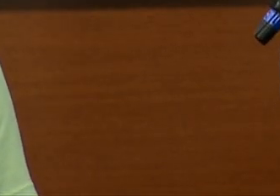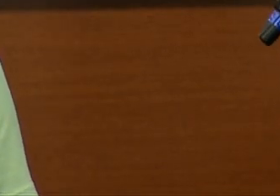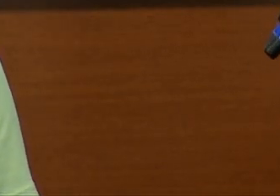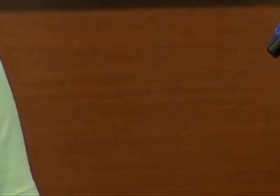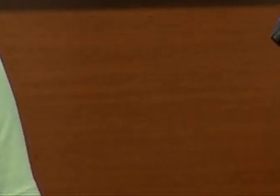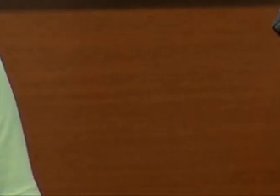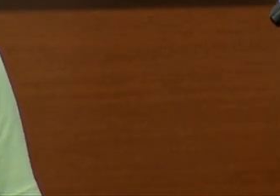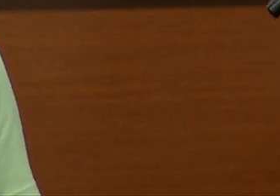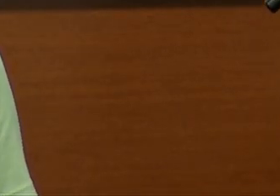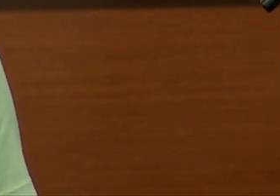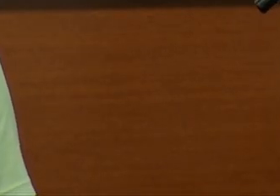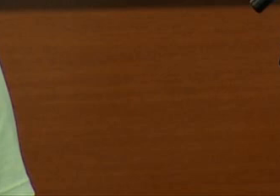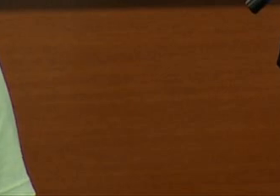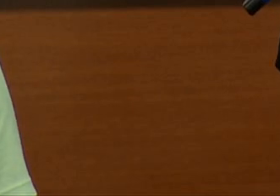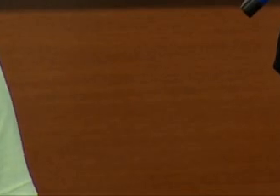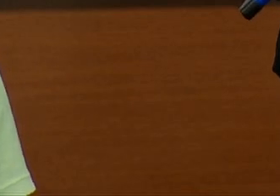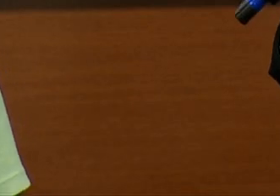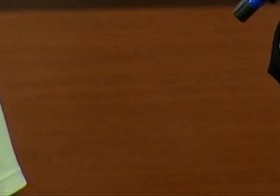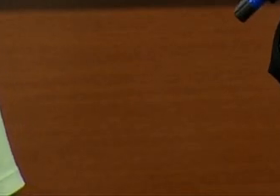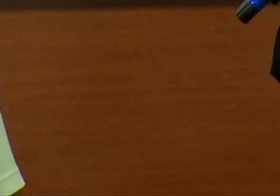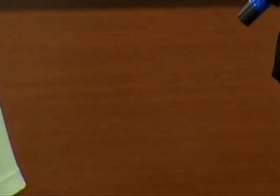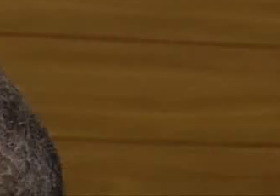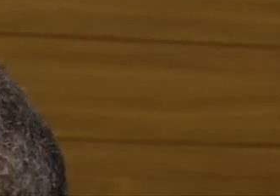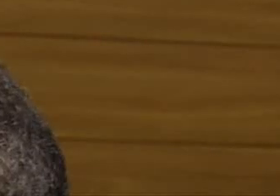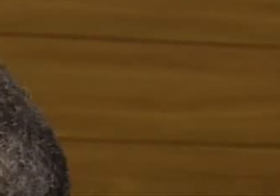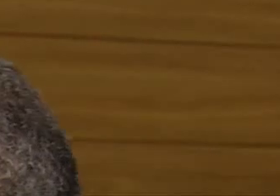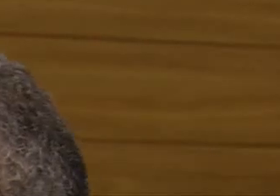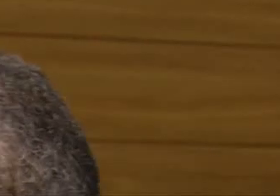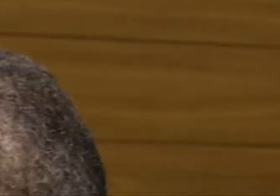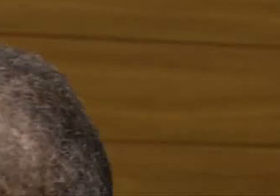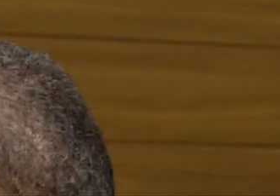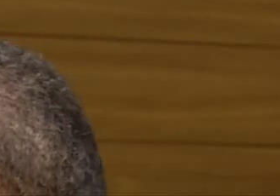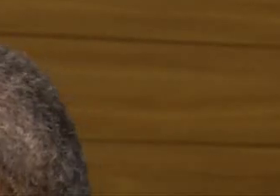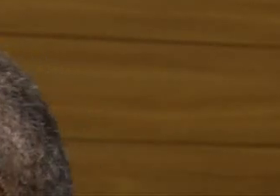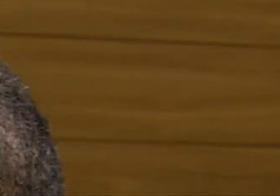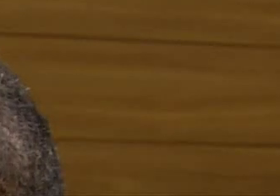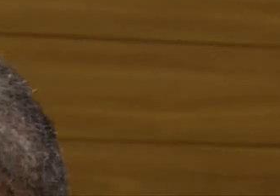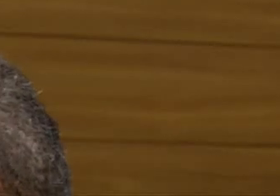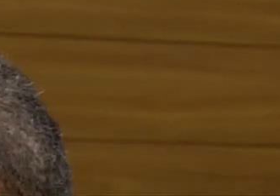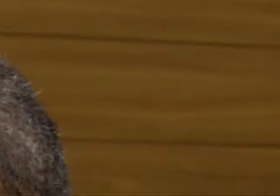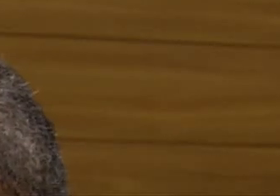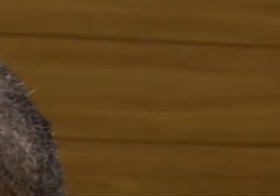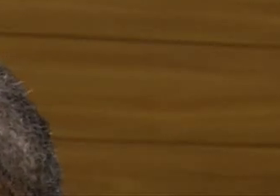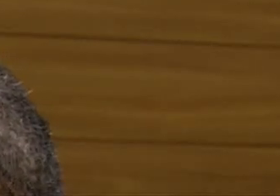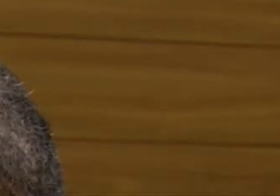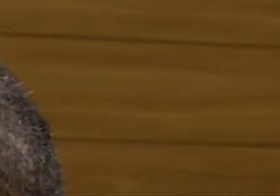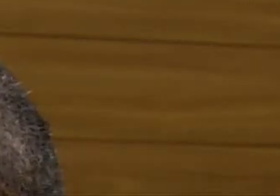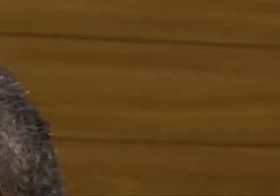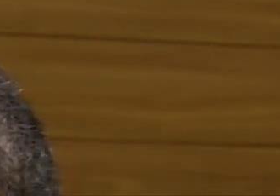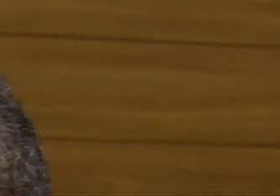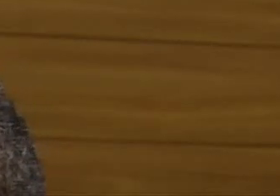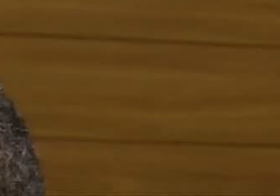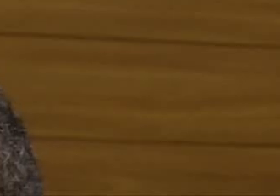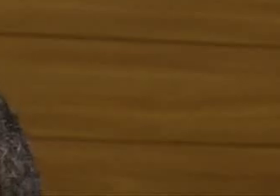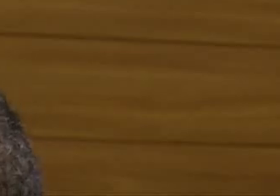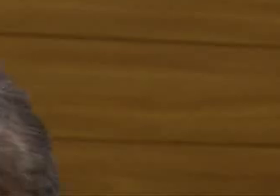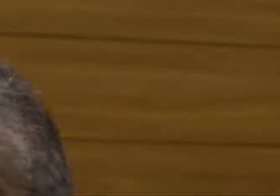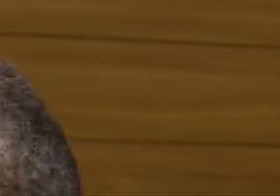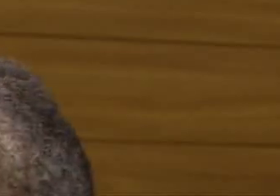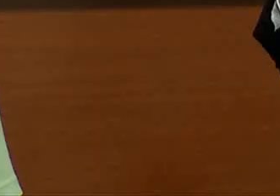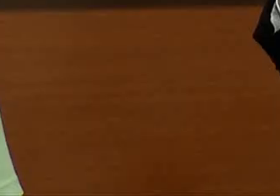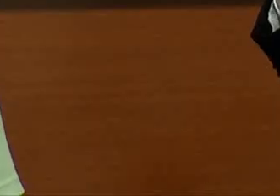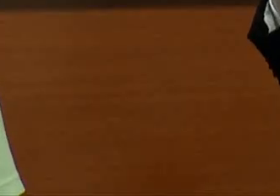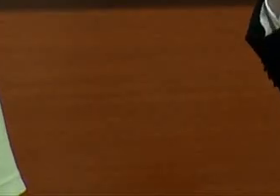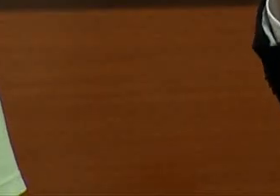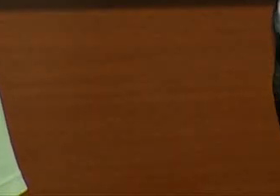verdadeira, ética e dando oportunidade de se ouvir o contraditório, se ouvir sempre os dois